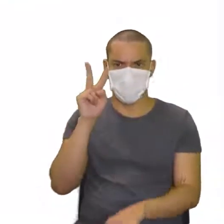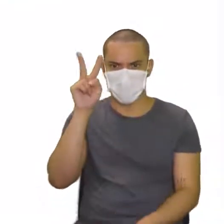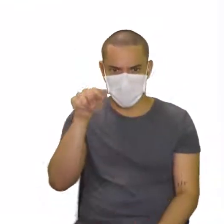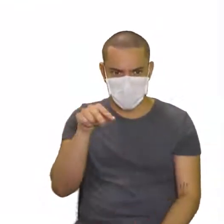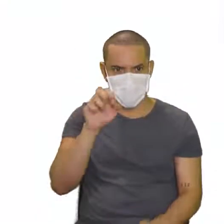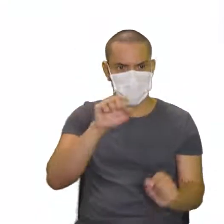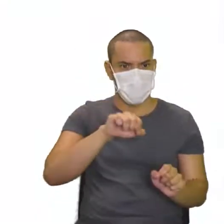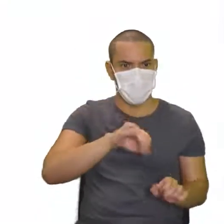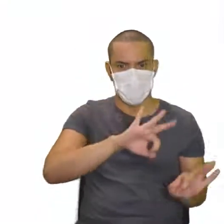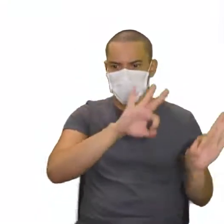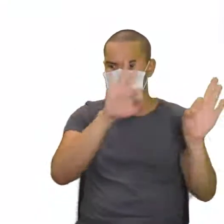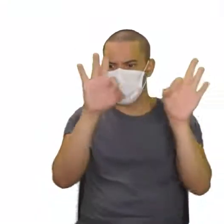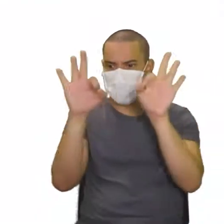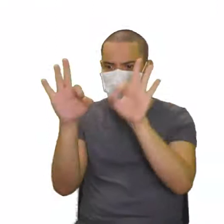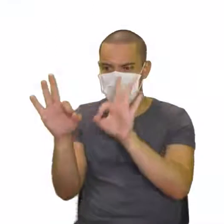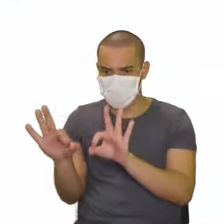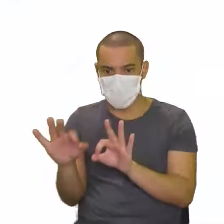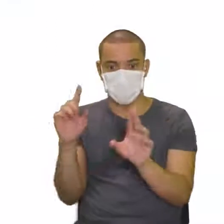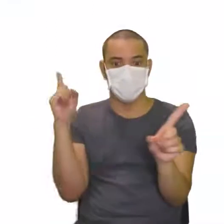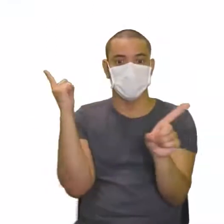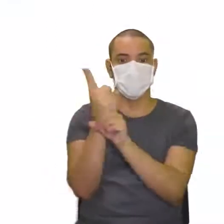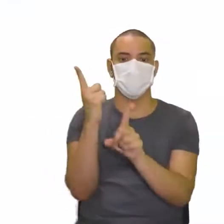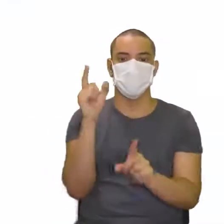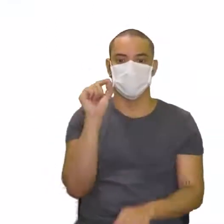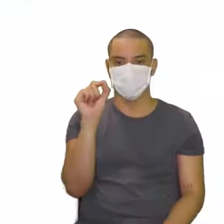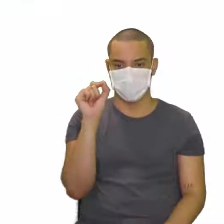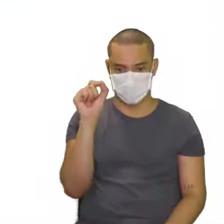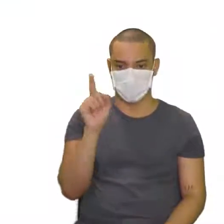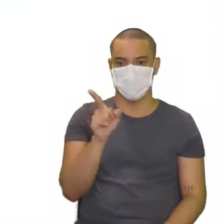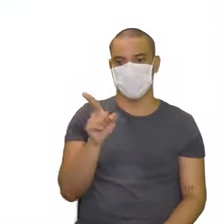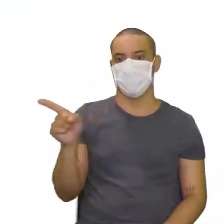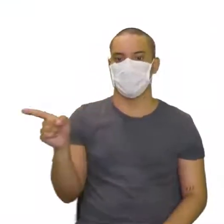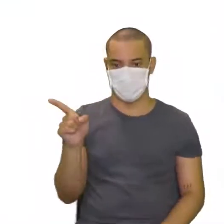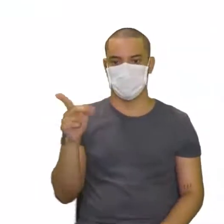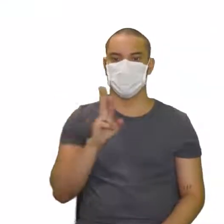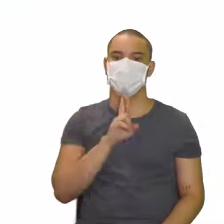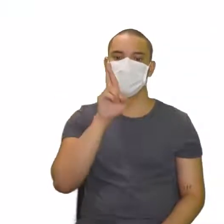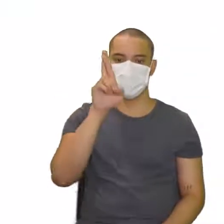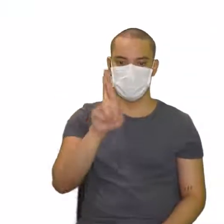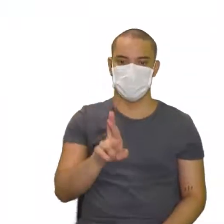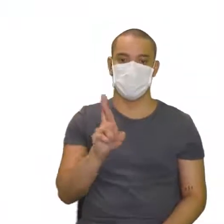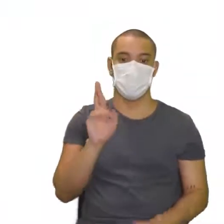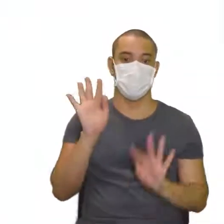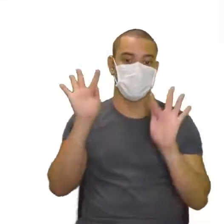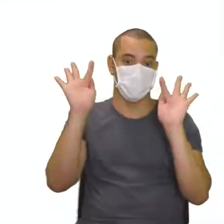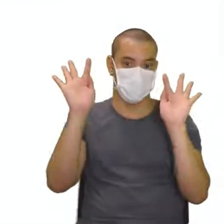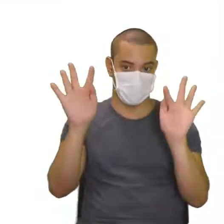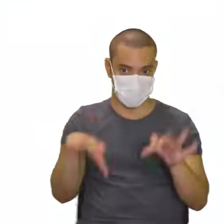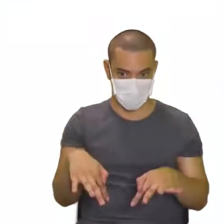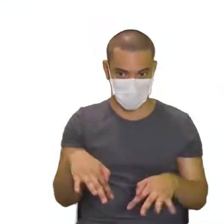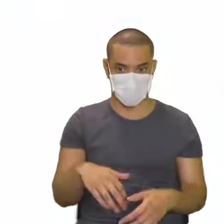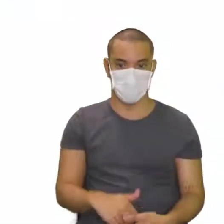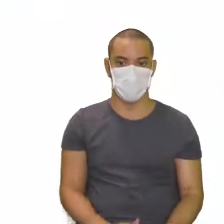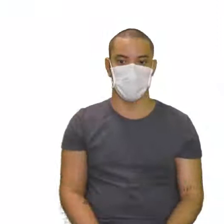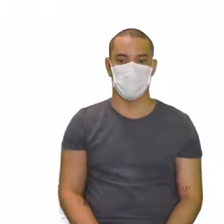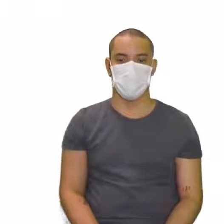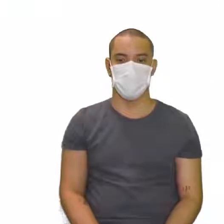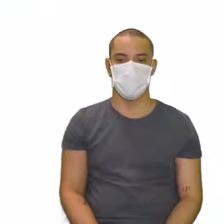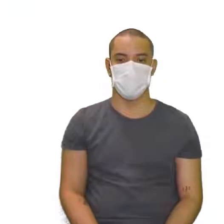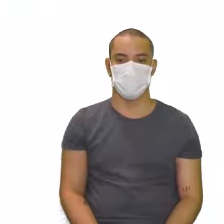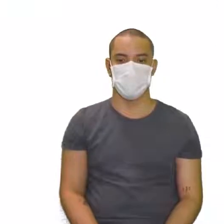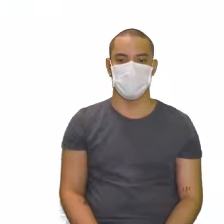matemática, nós vamos achar essa indutância aí, olha só. Aqui é mais a parte